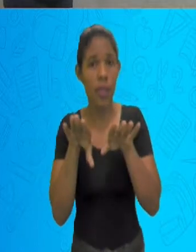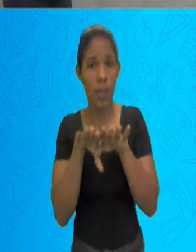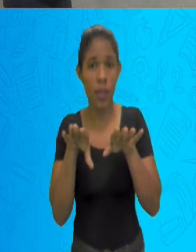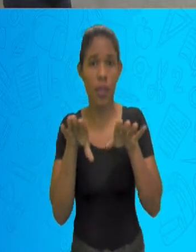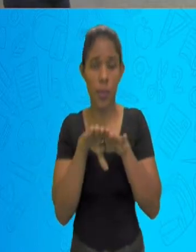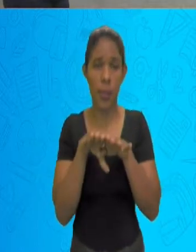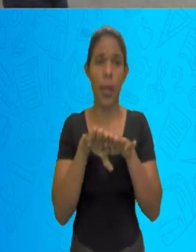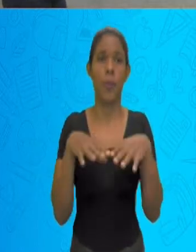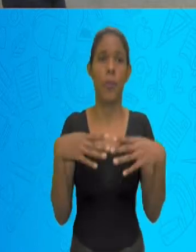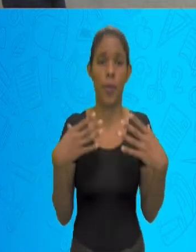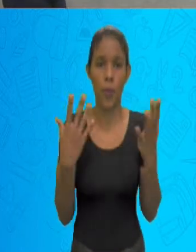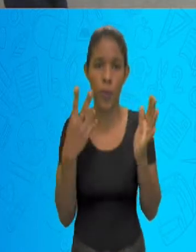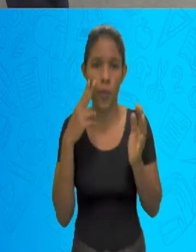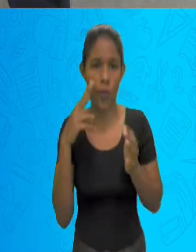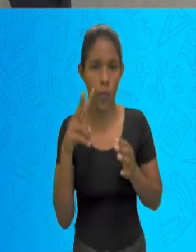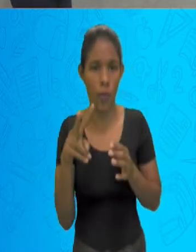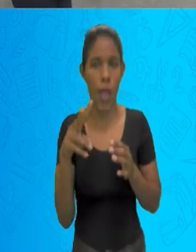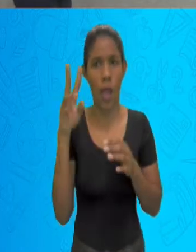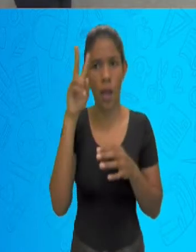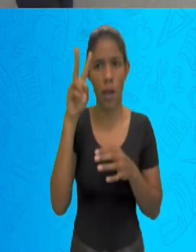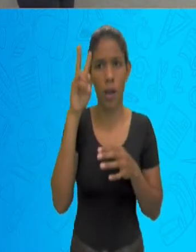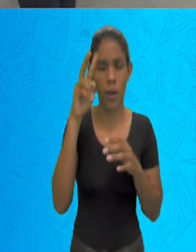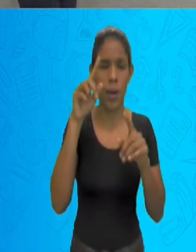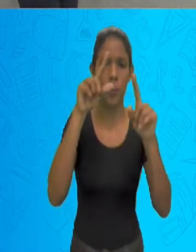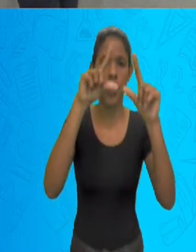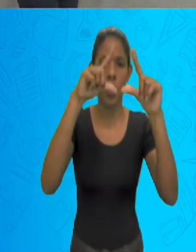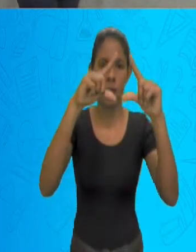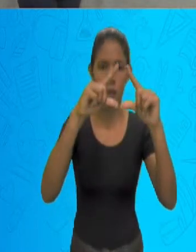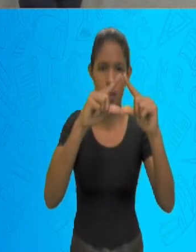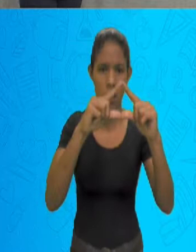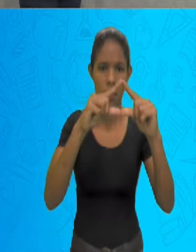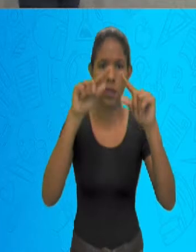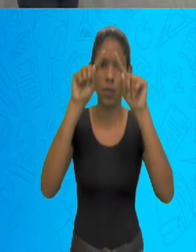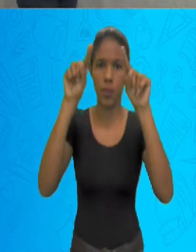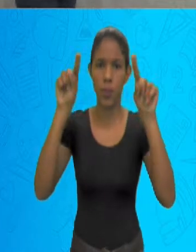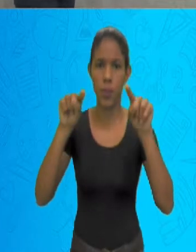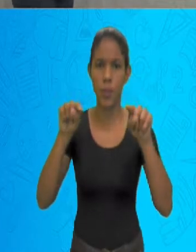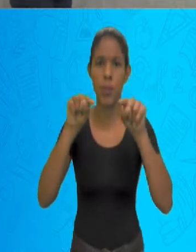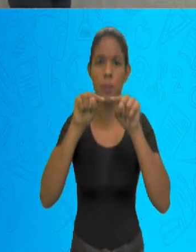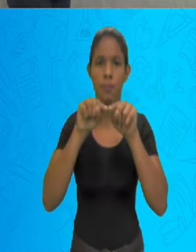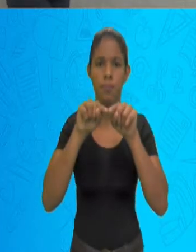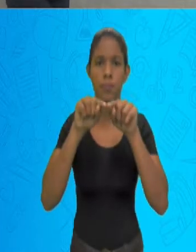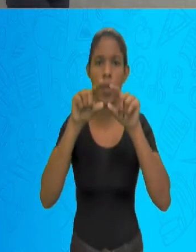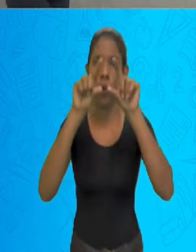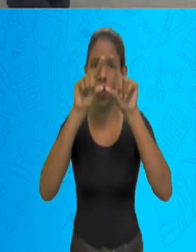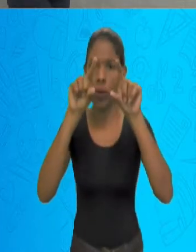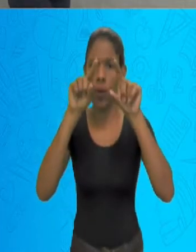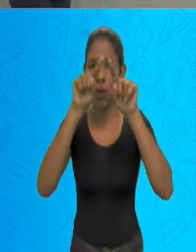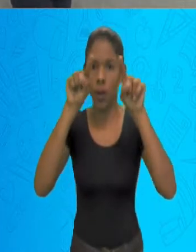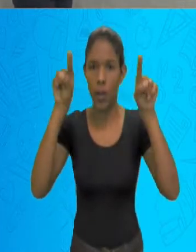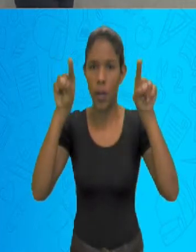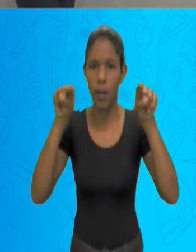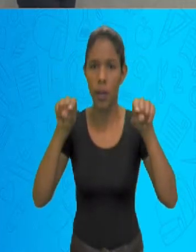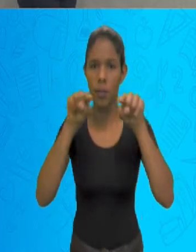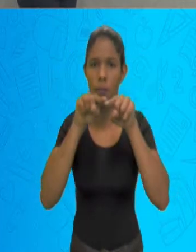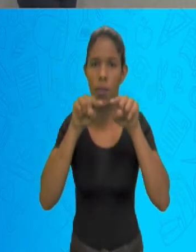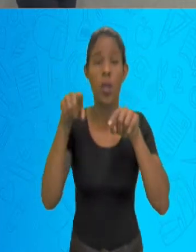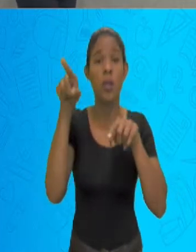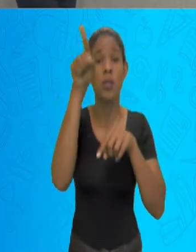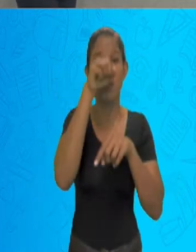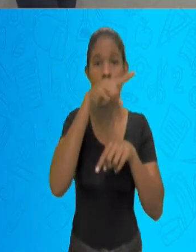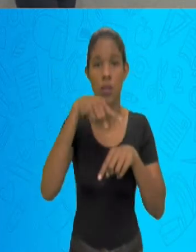algumas aqui. Nós temos o triângulo, quadrado, o retângulo,